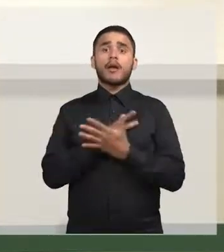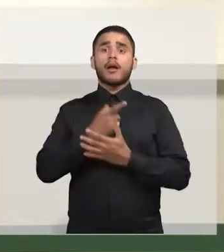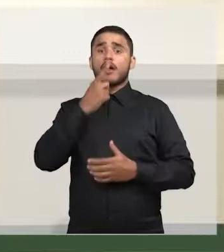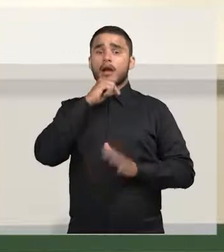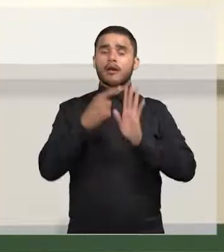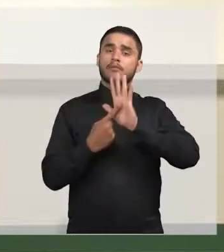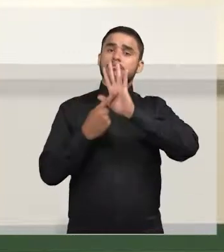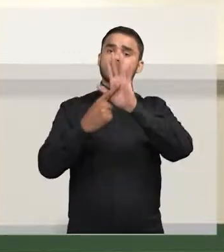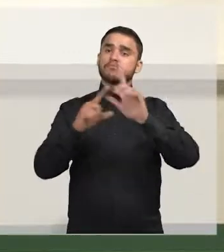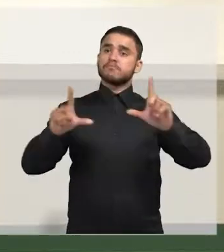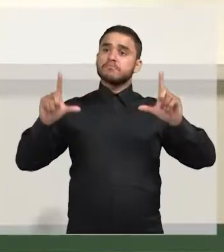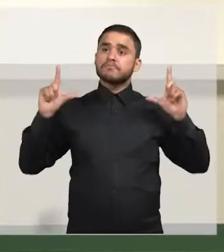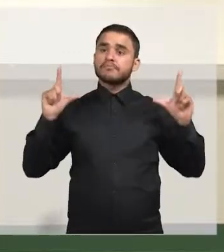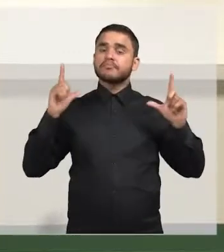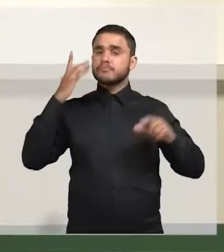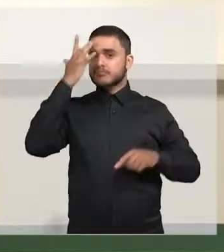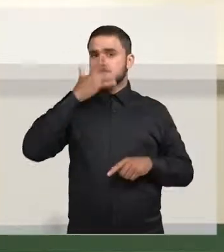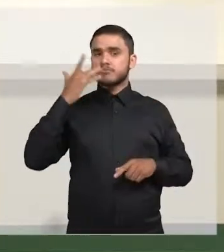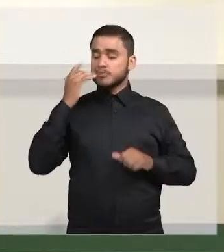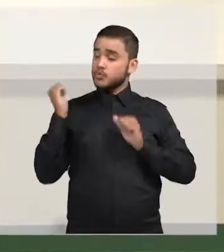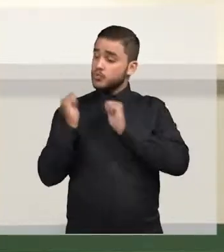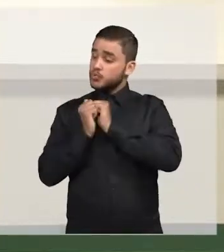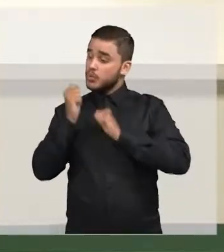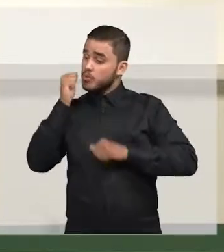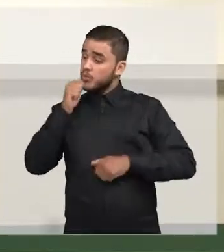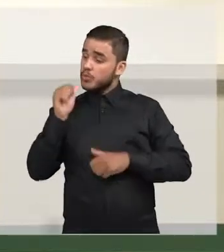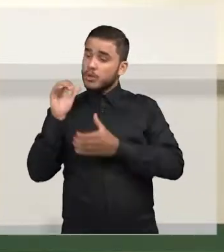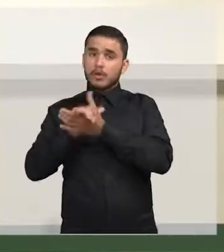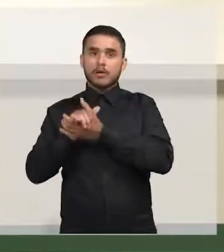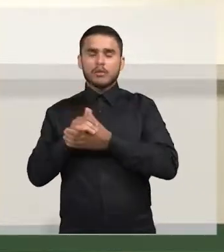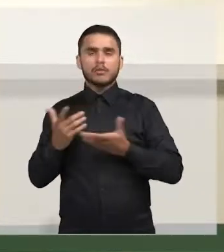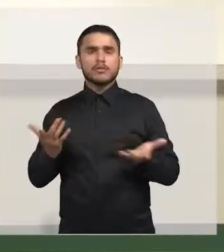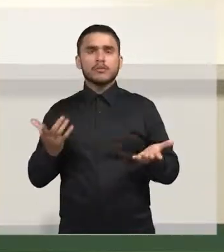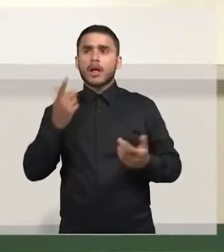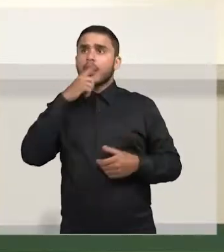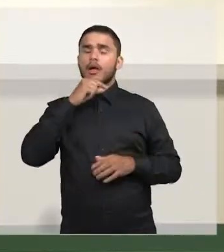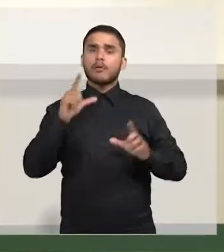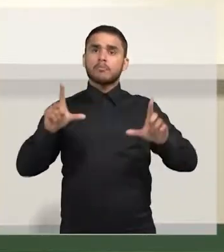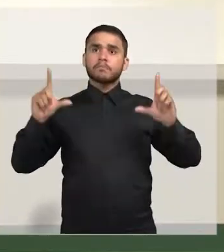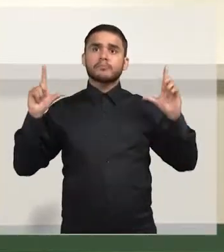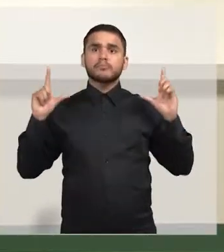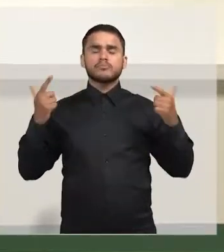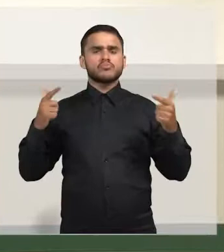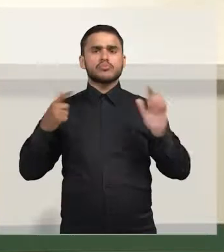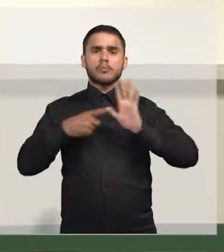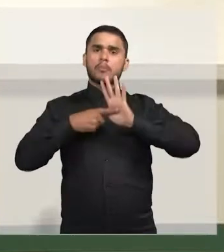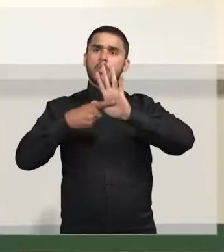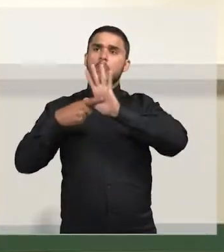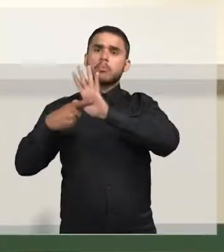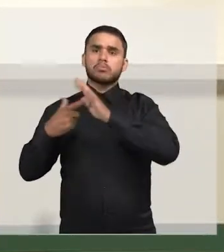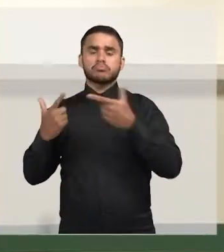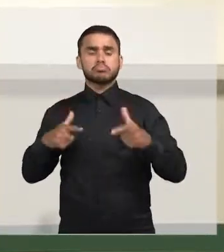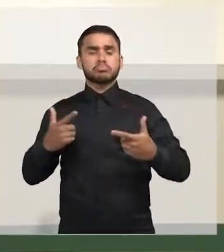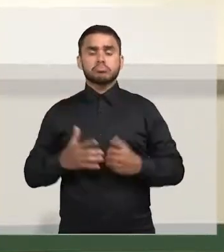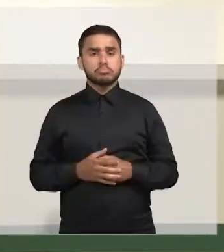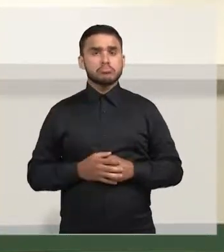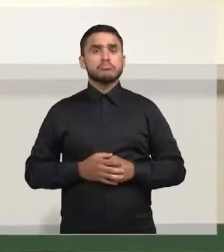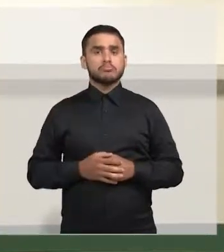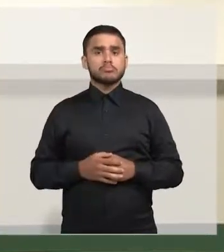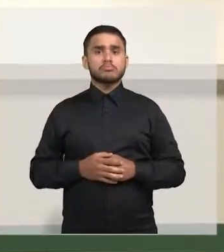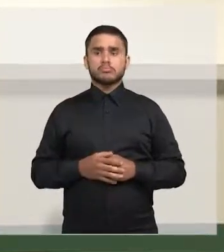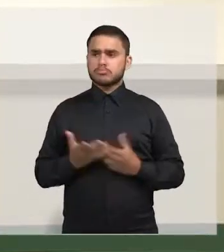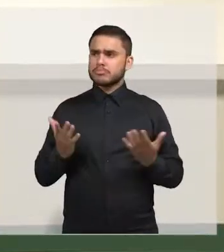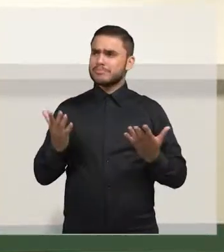Fernando Haddad com a esposa. A Manuela Dávila, literalmente, era citada por mim, por você,